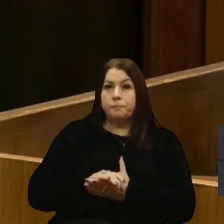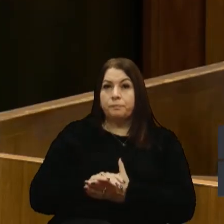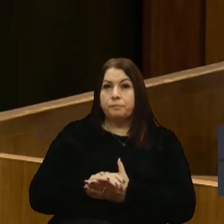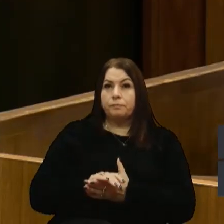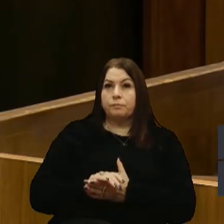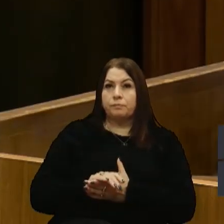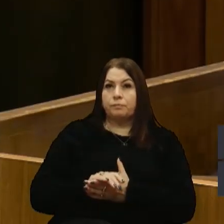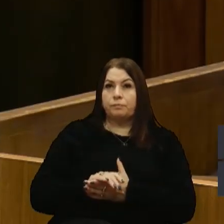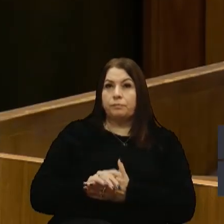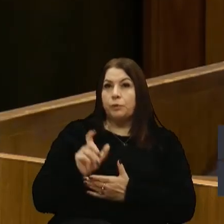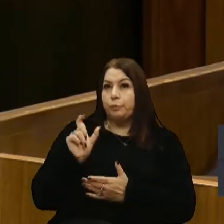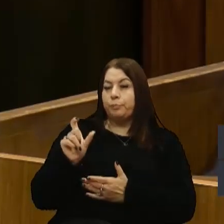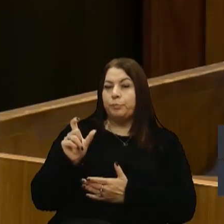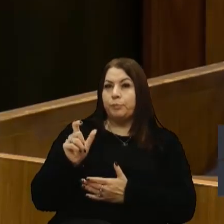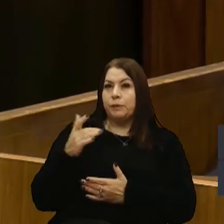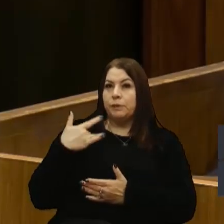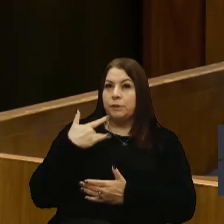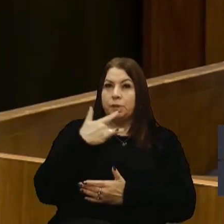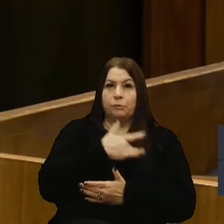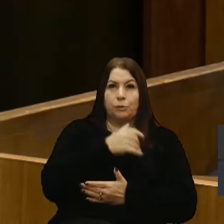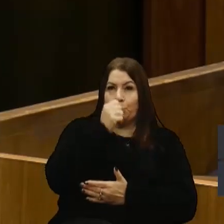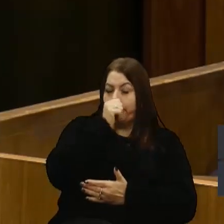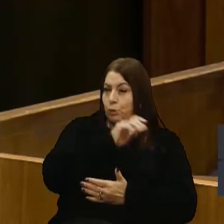os planos de saúde estão absurdos.